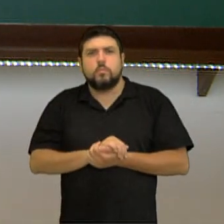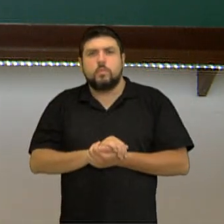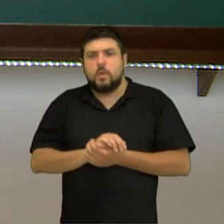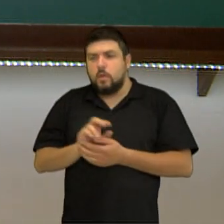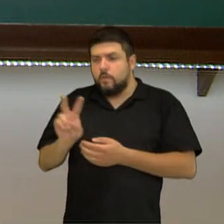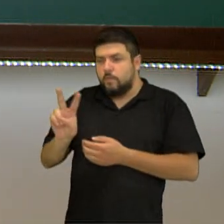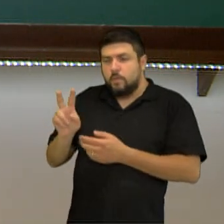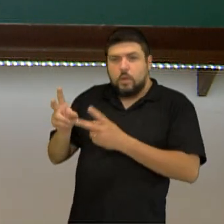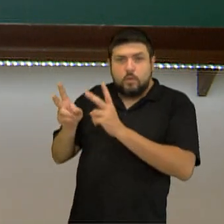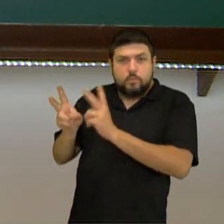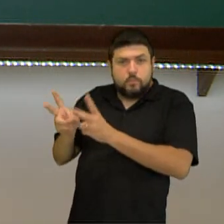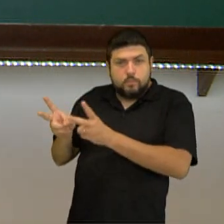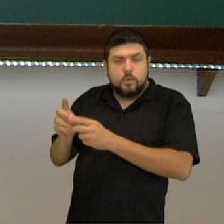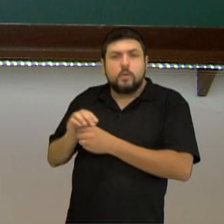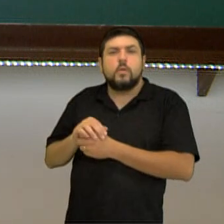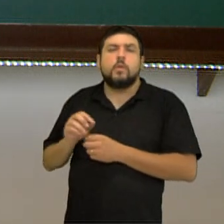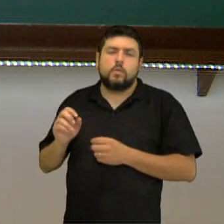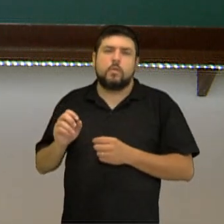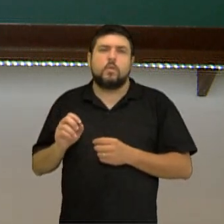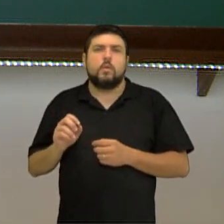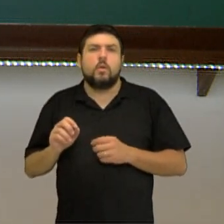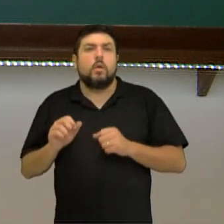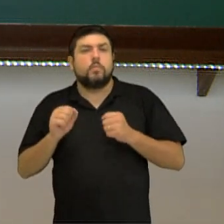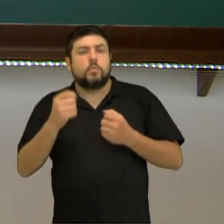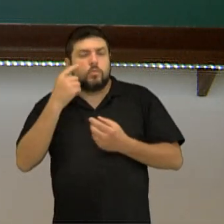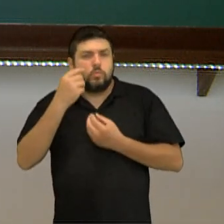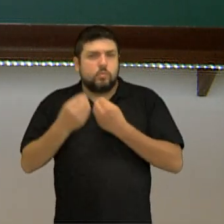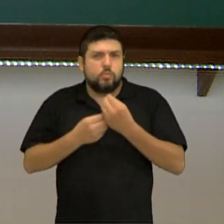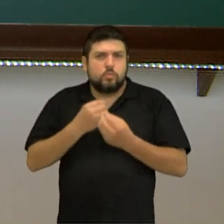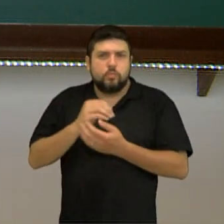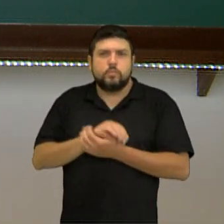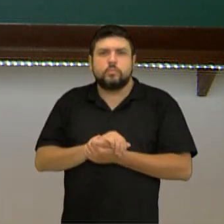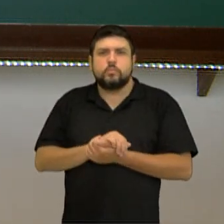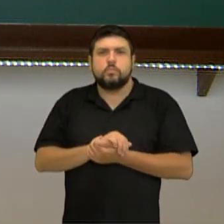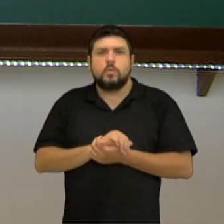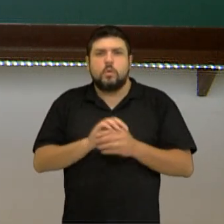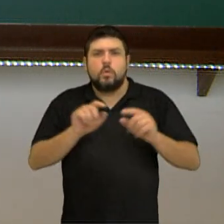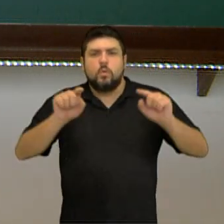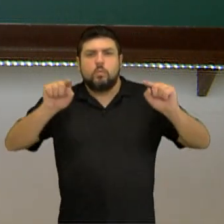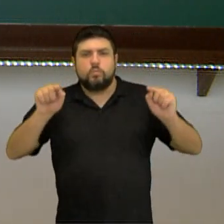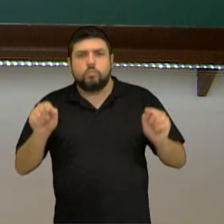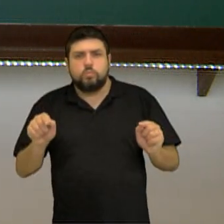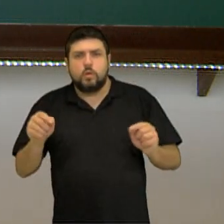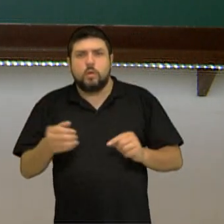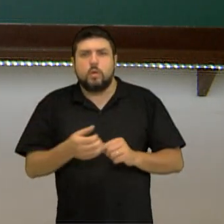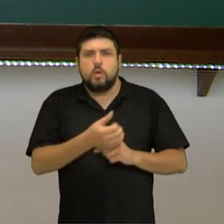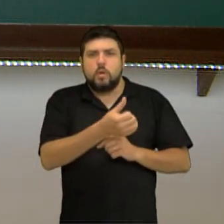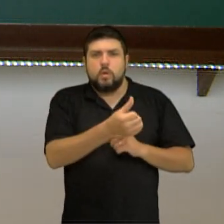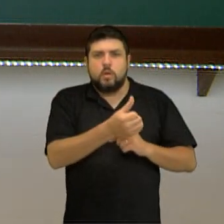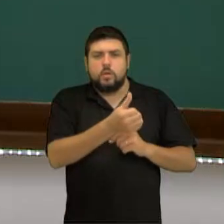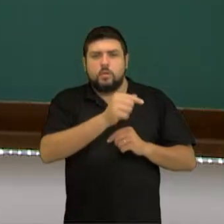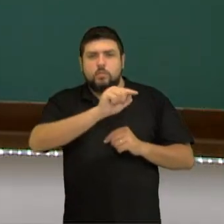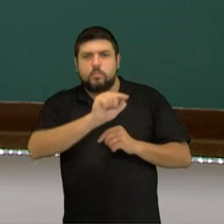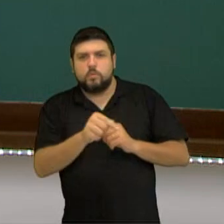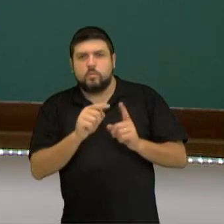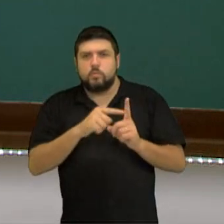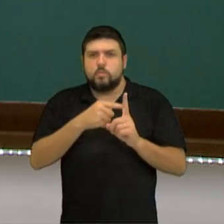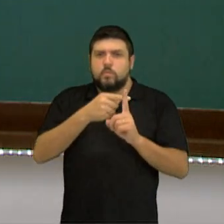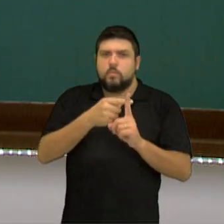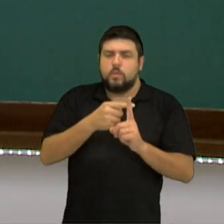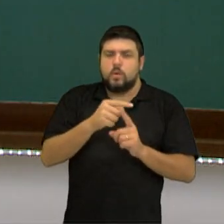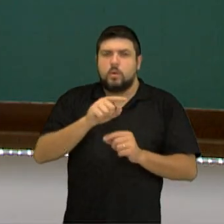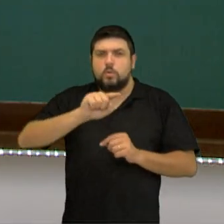velocidade, eu posso fazer essa jogada que eu fiz aqui, entre parênteses, colocar 6.000 mais 2.000 vezes